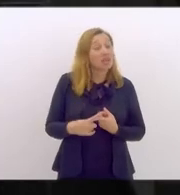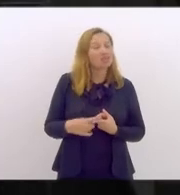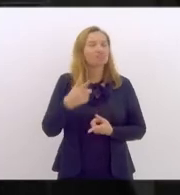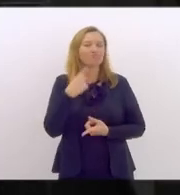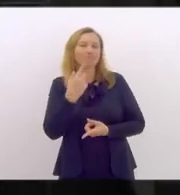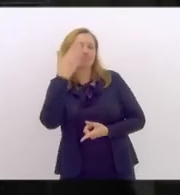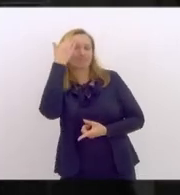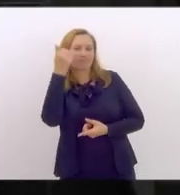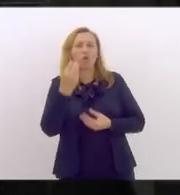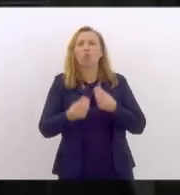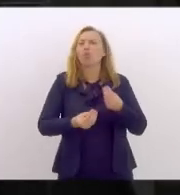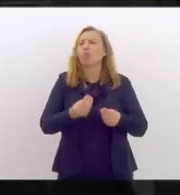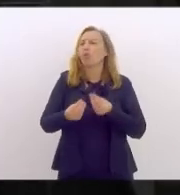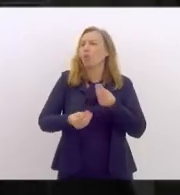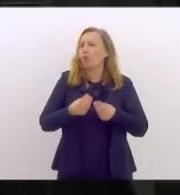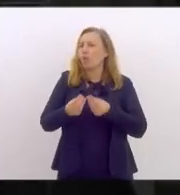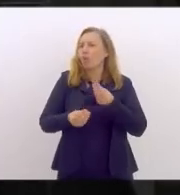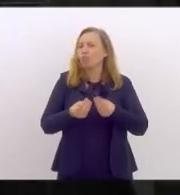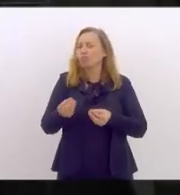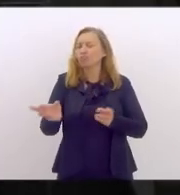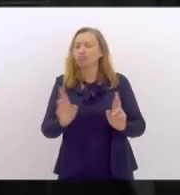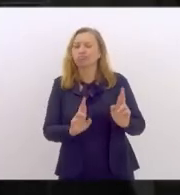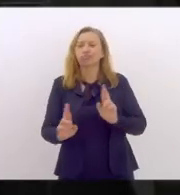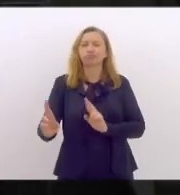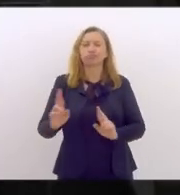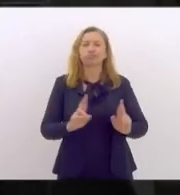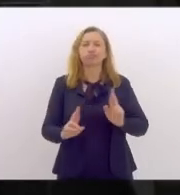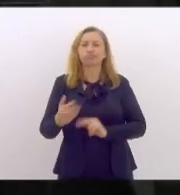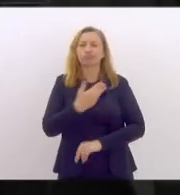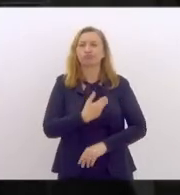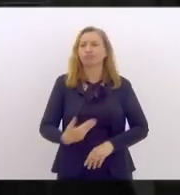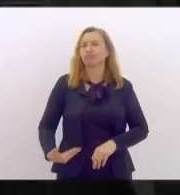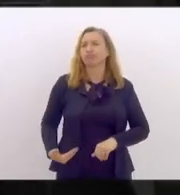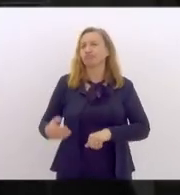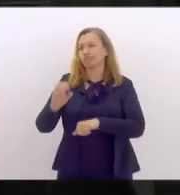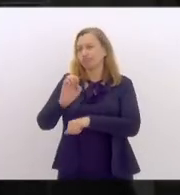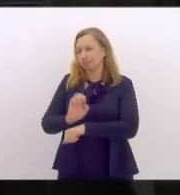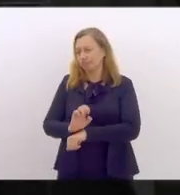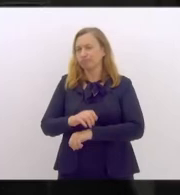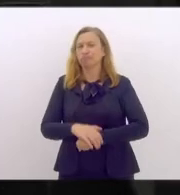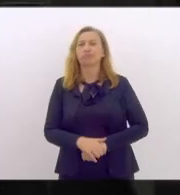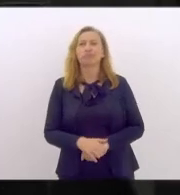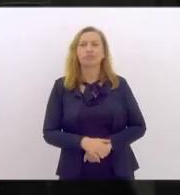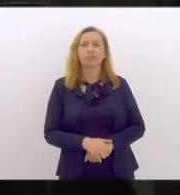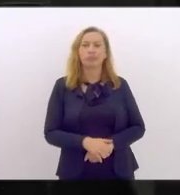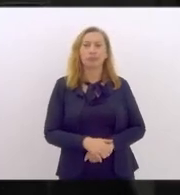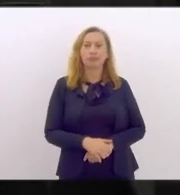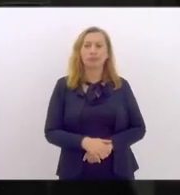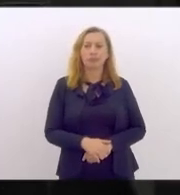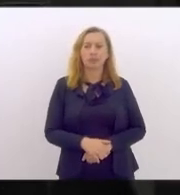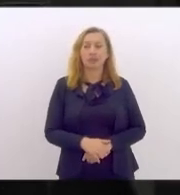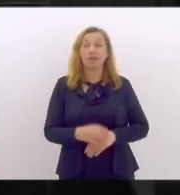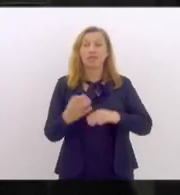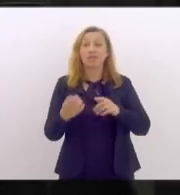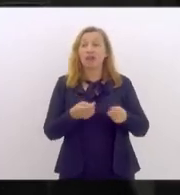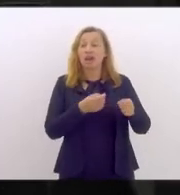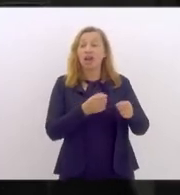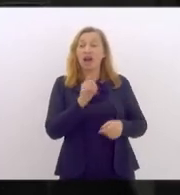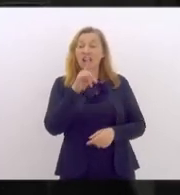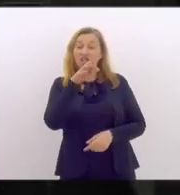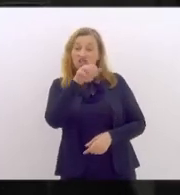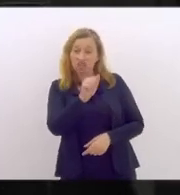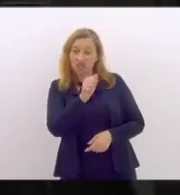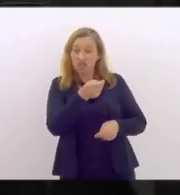nós sabemos como tem sido a relação do Governo do Estado e da agência reguladora que não é Governo